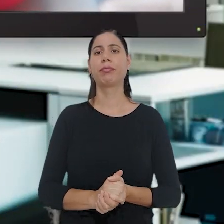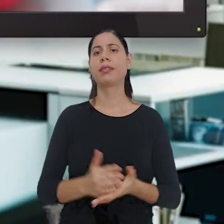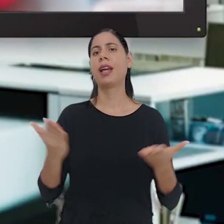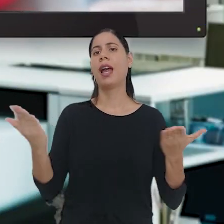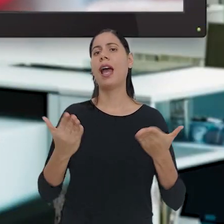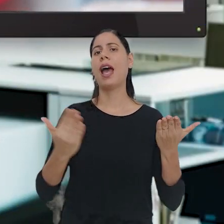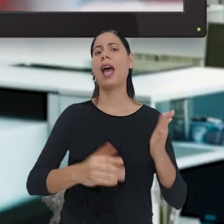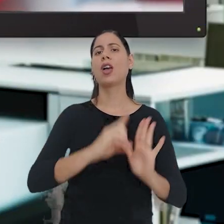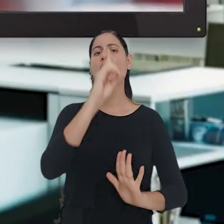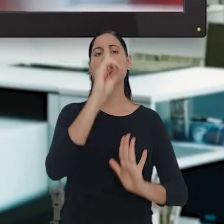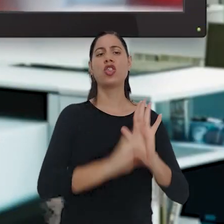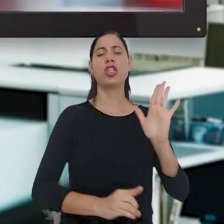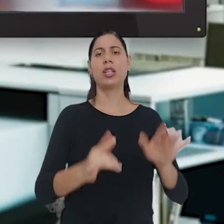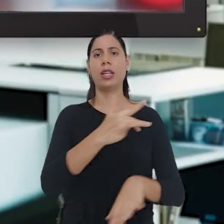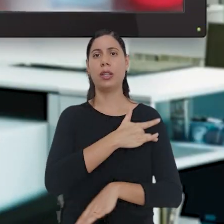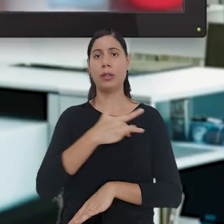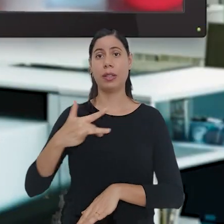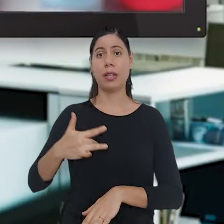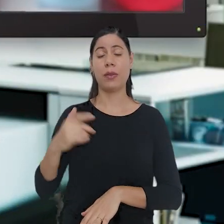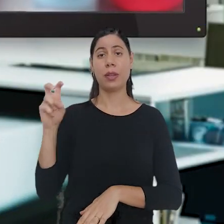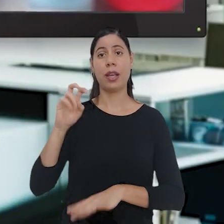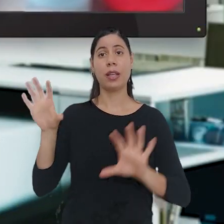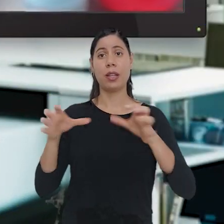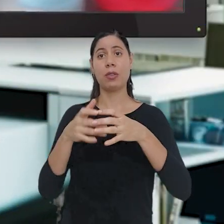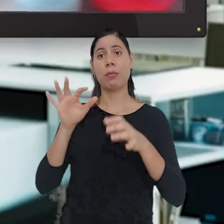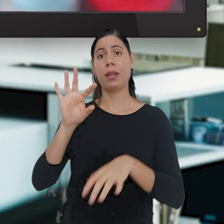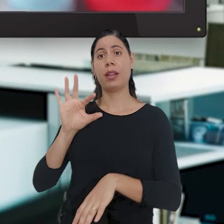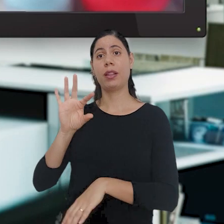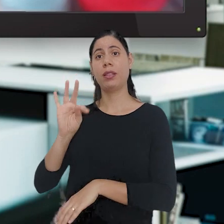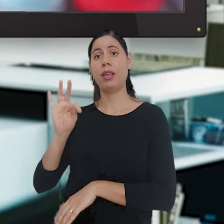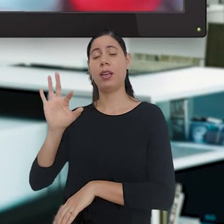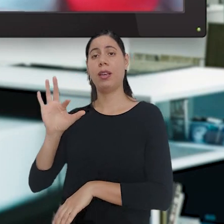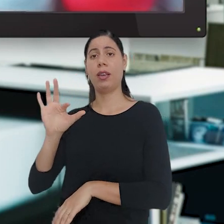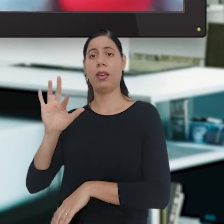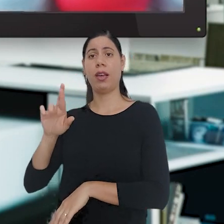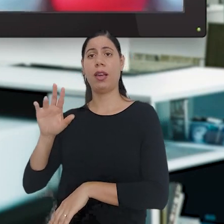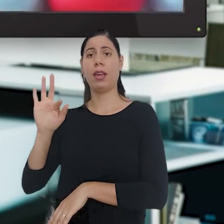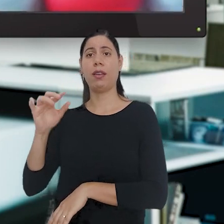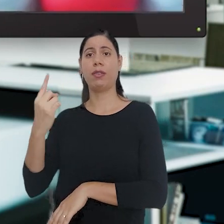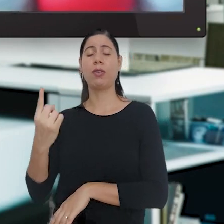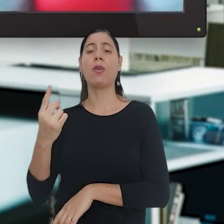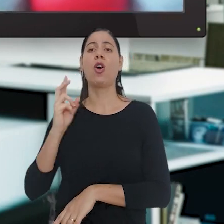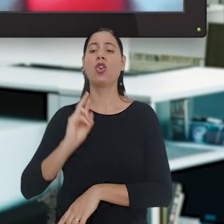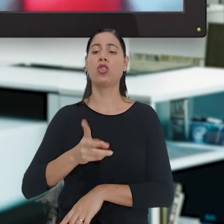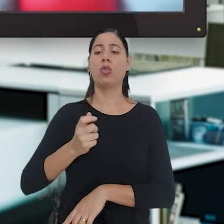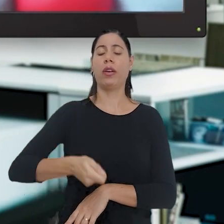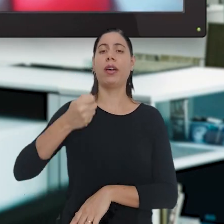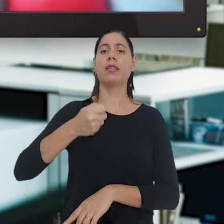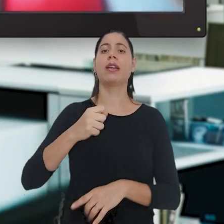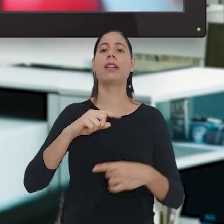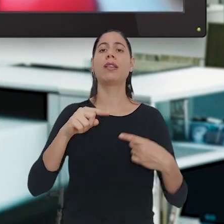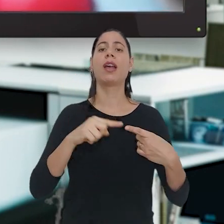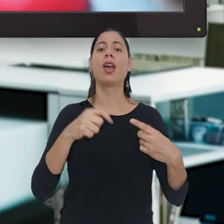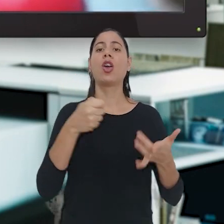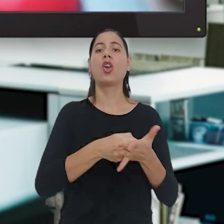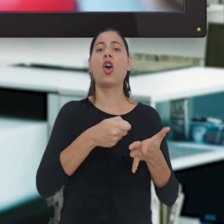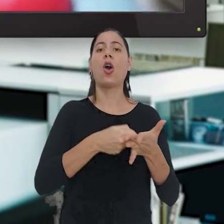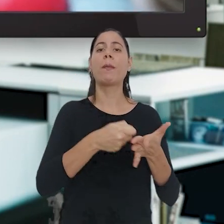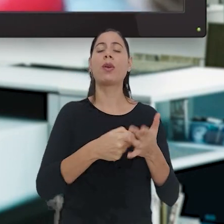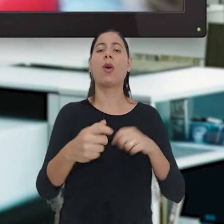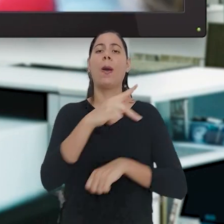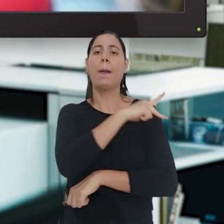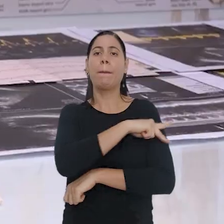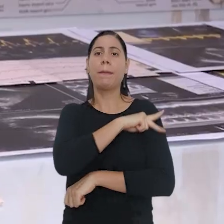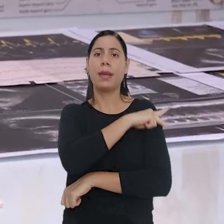Agora falando em direito à saúde, a 5ª turma do TRF1 manteve uma sentença que obrigou a União, o Estado do Piauí